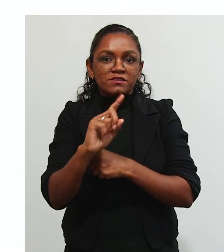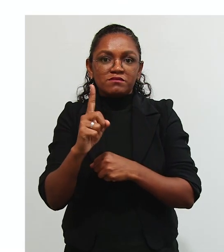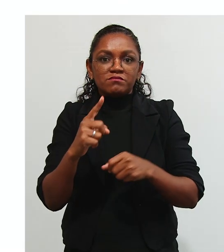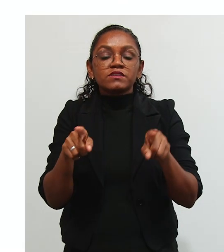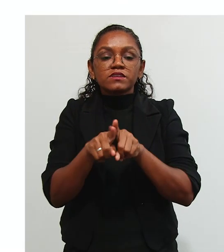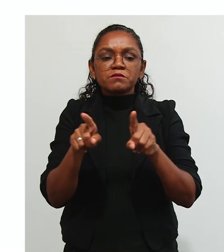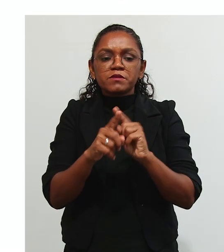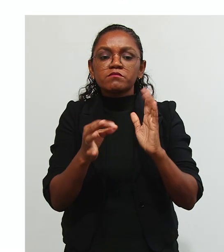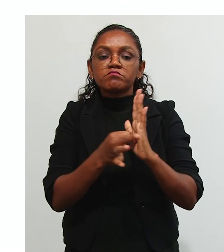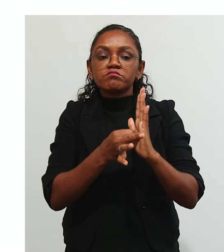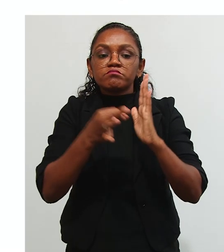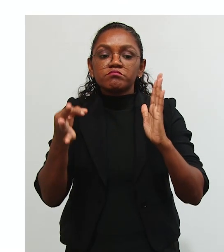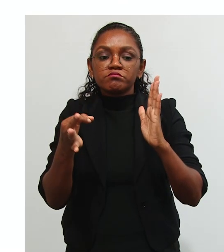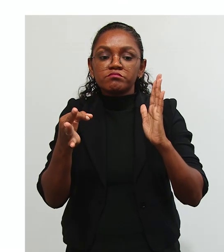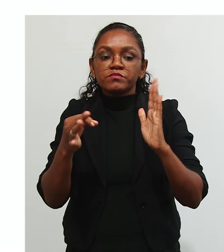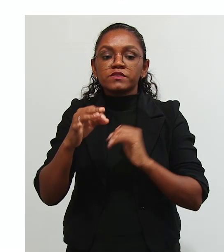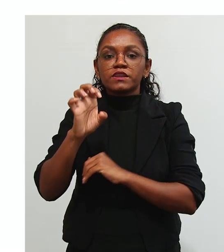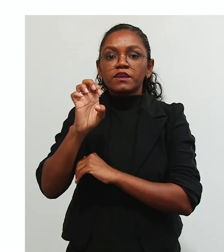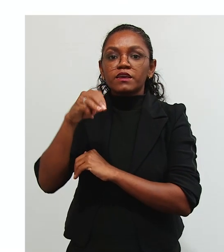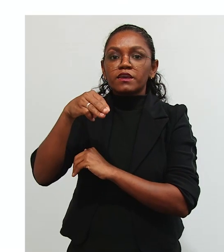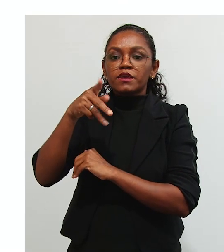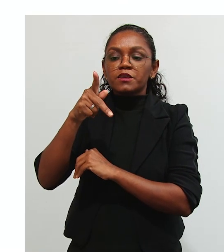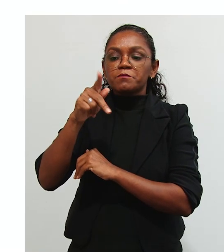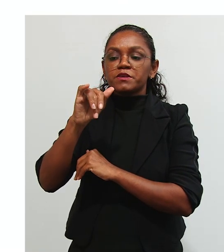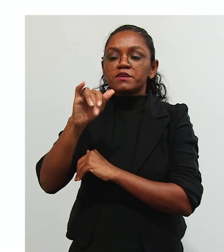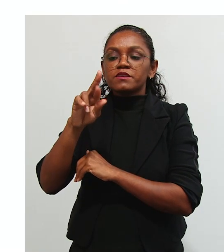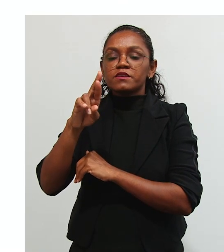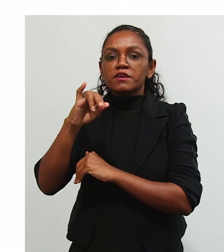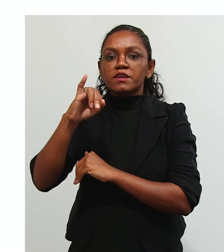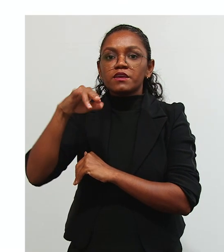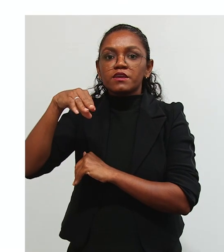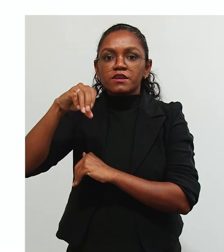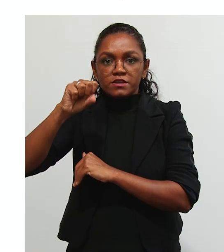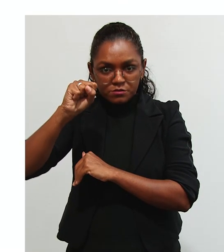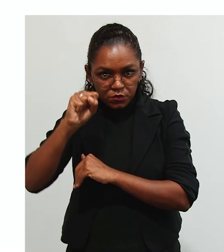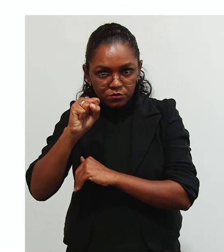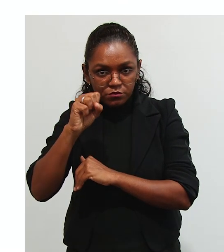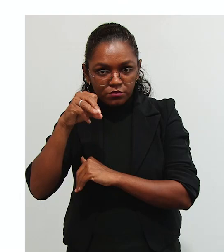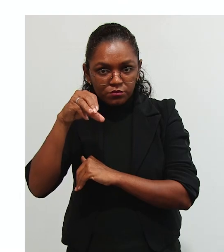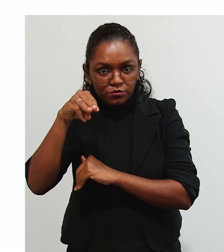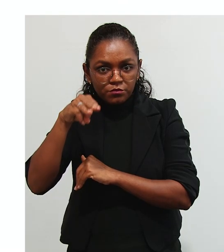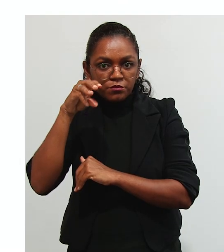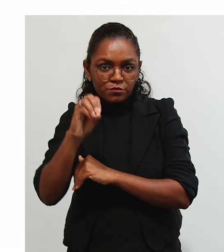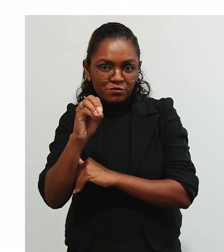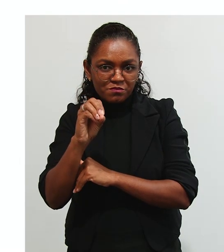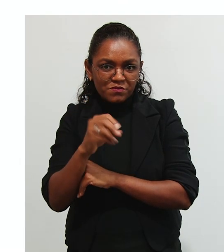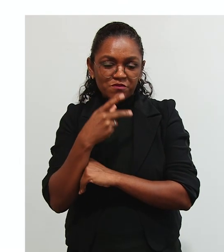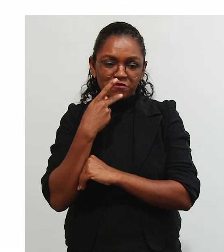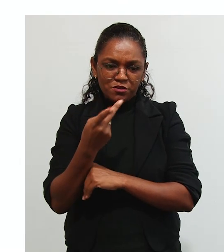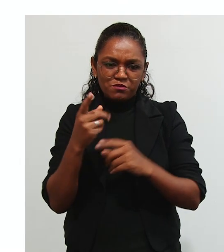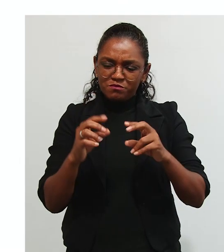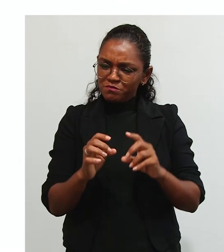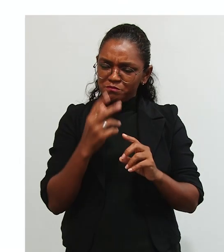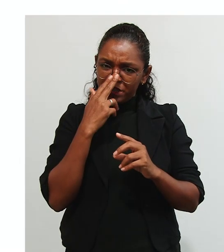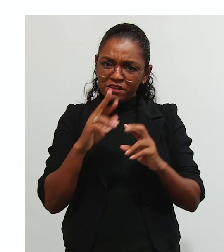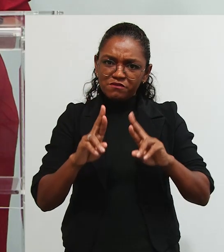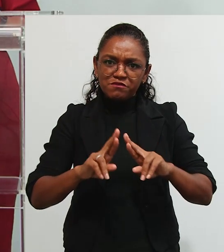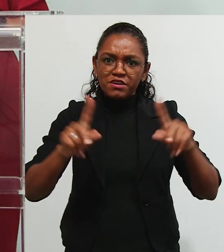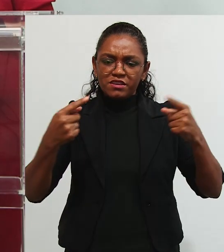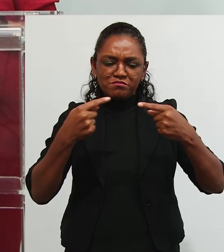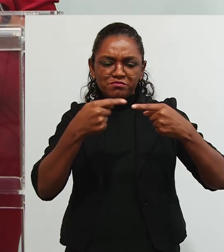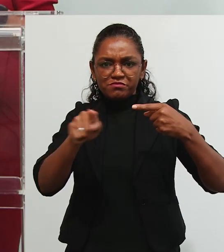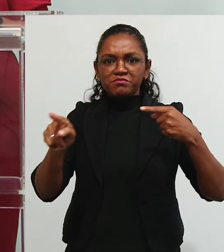uma crítica ao empirismo, que distancia razão e experiência. Então, já no pragmatismo, que muitas vezes a gente